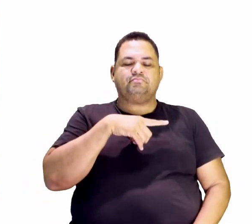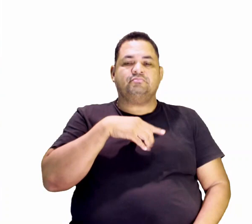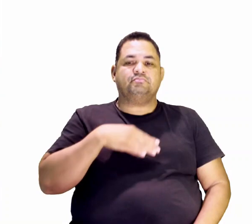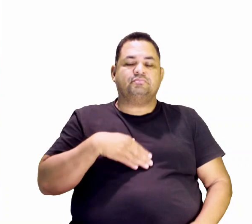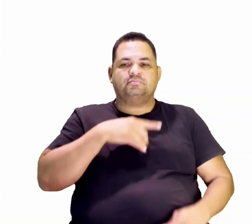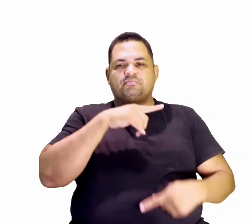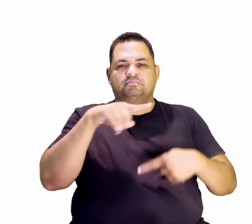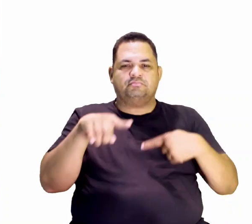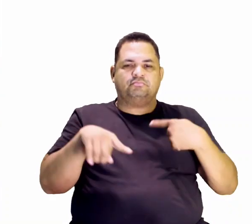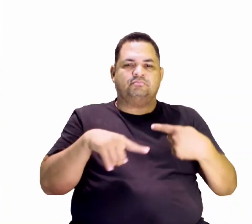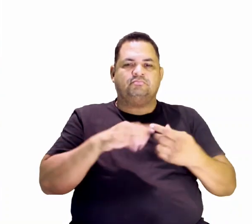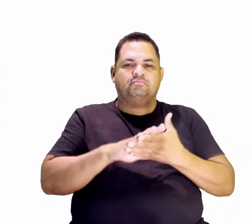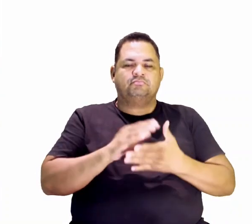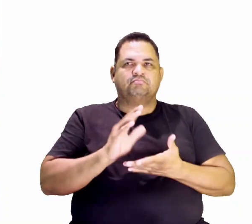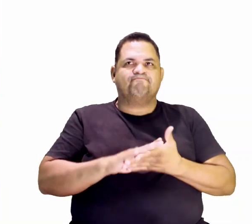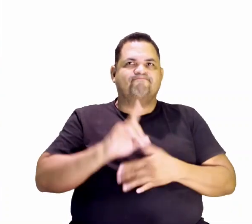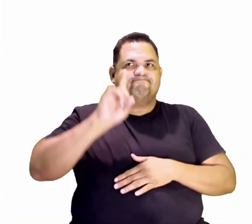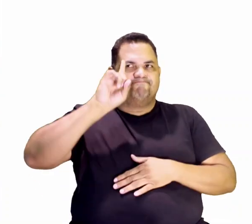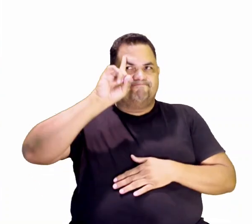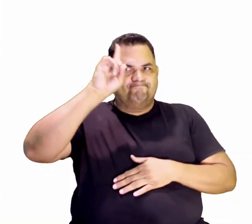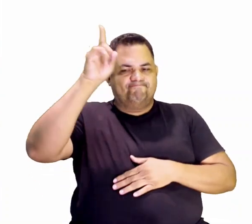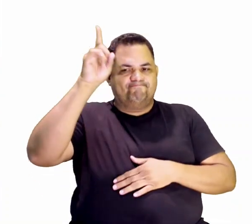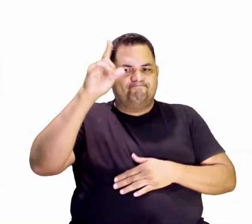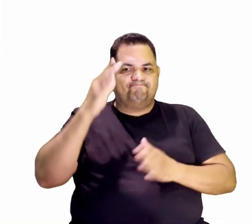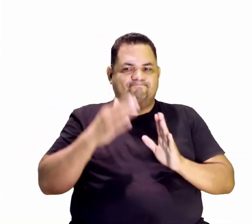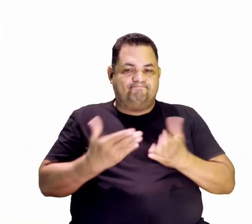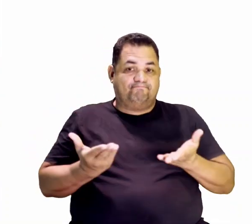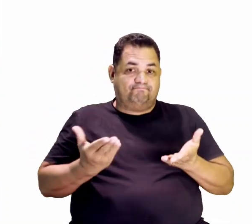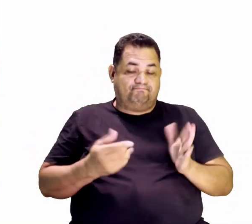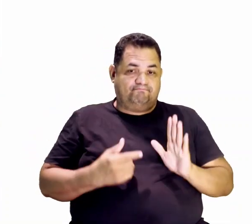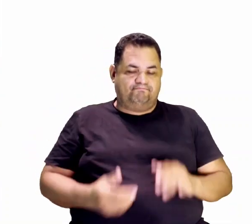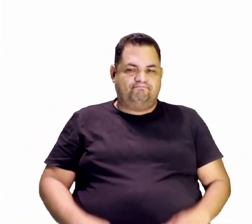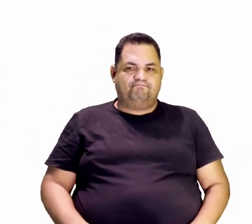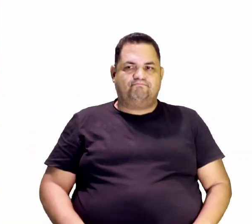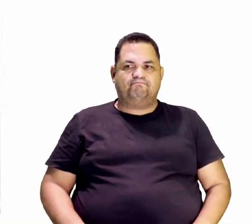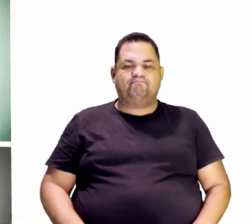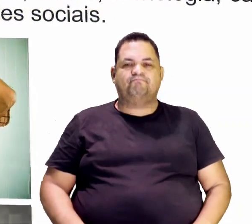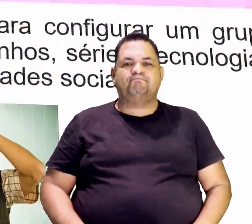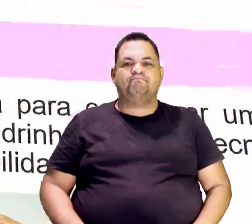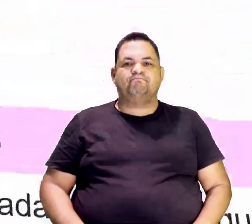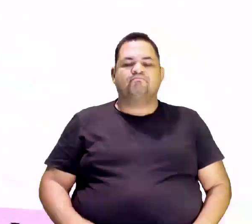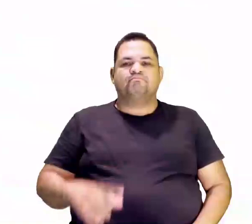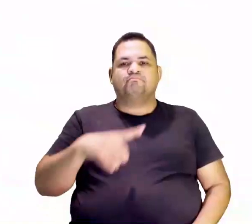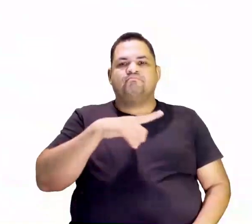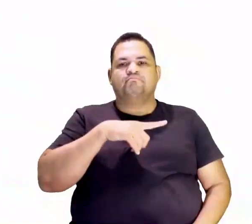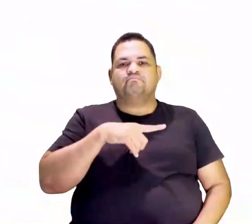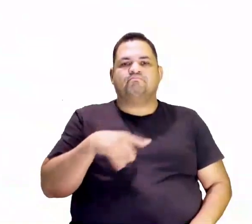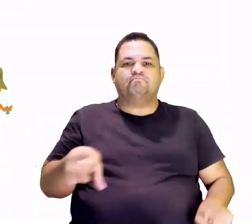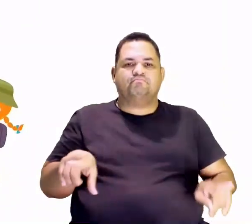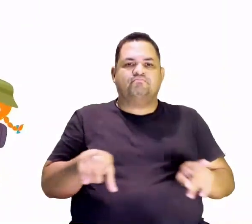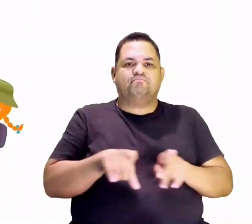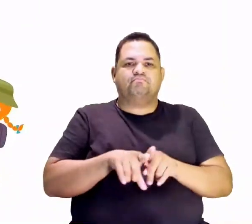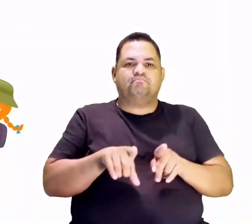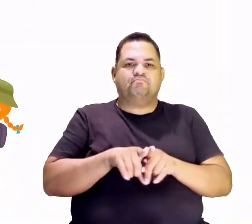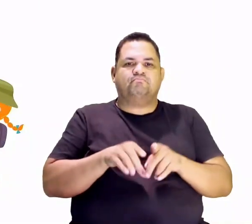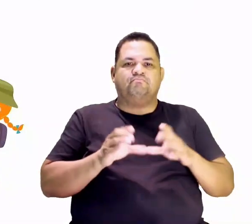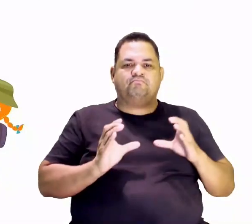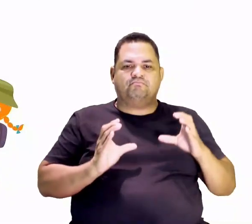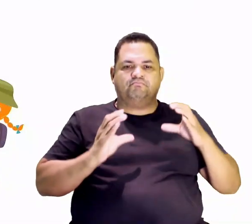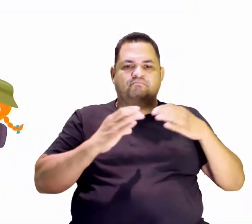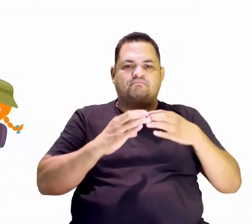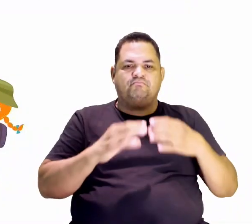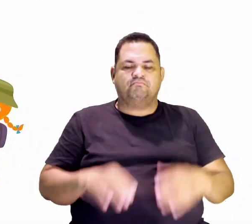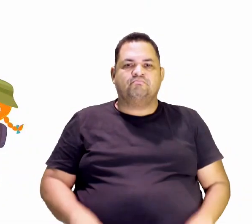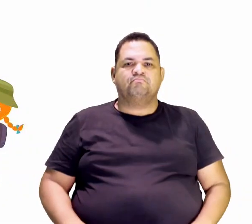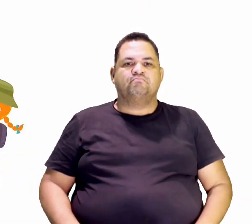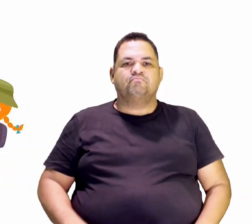mais intelectuais são evidentes nesse grupo, certo? Tem também uma outra tribo, que é